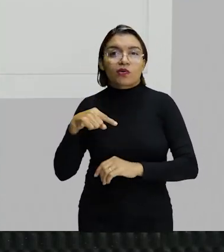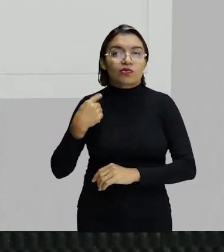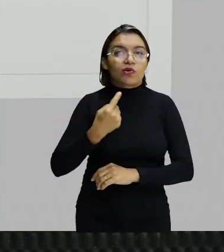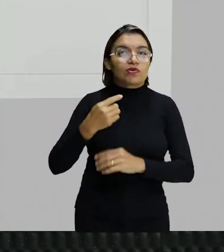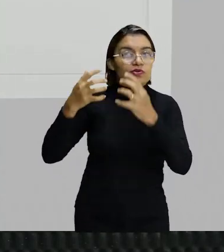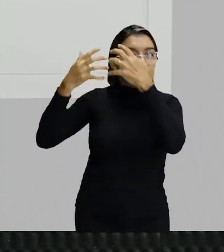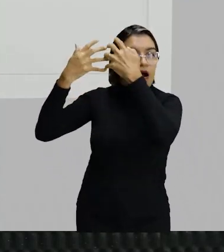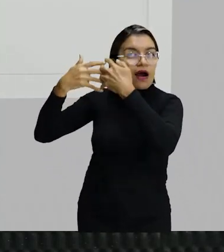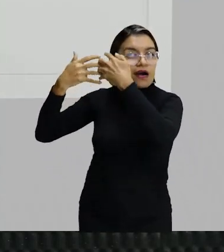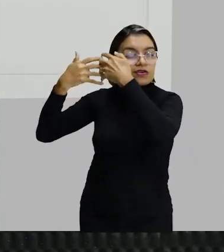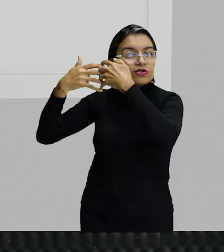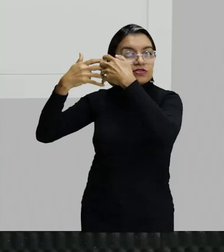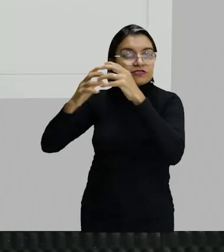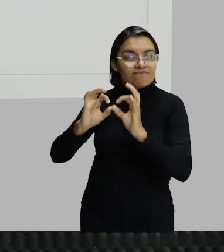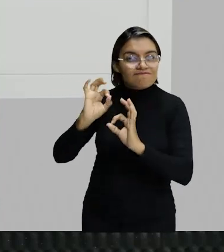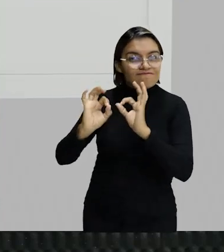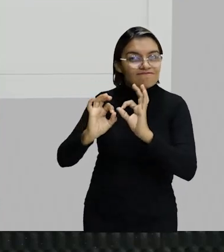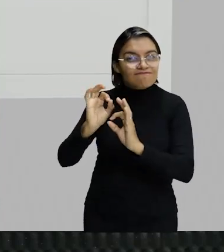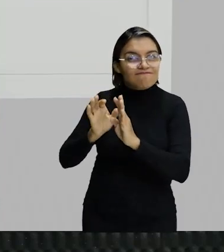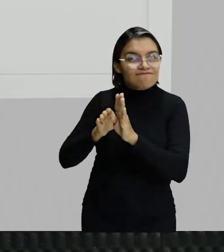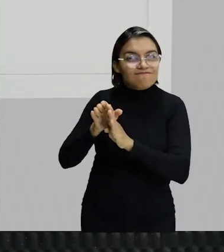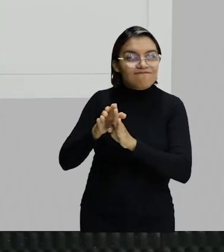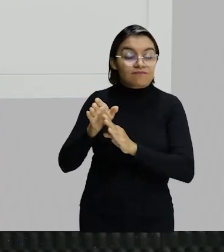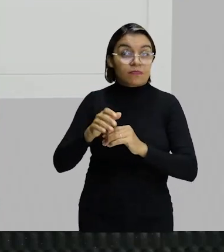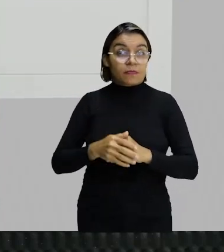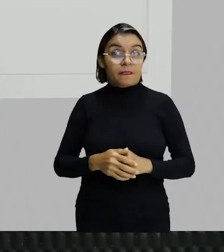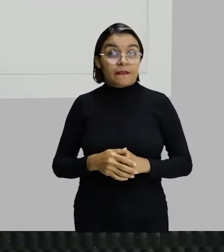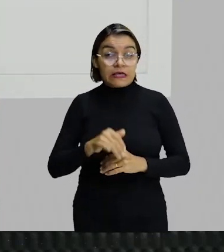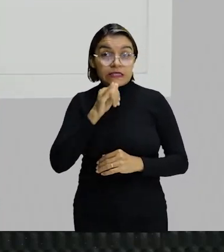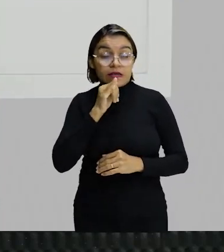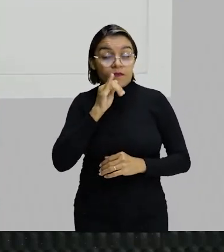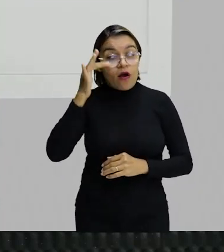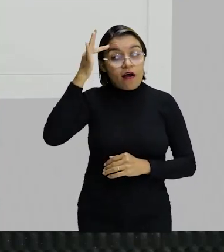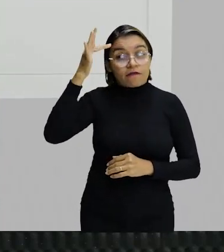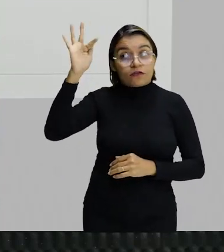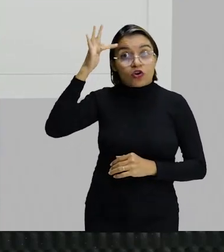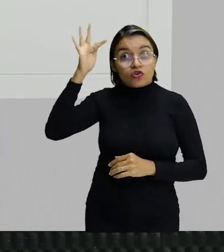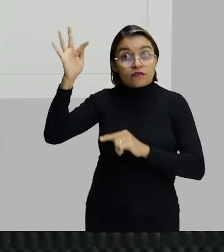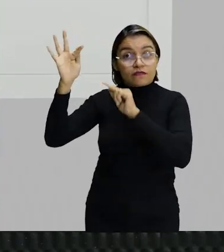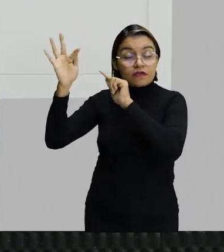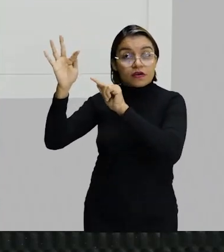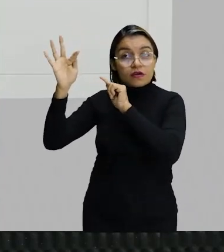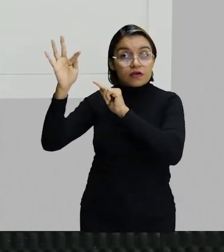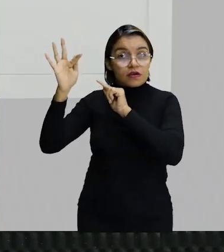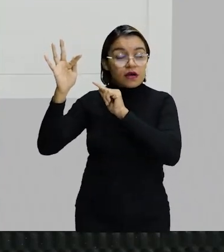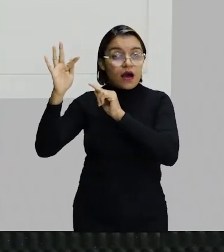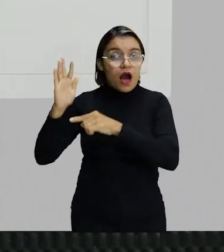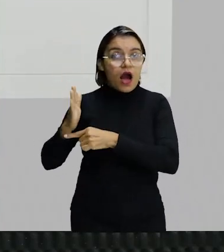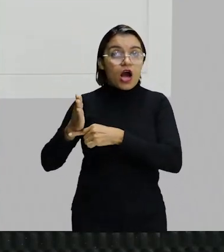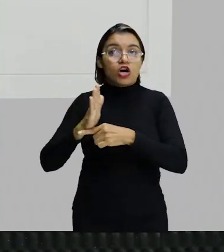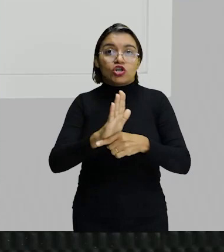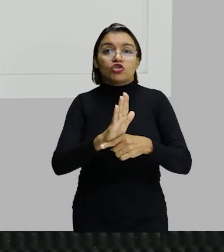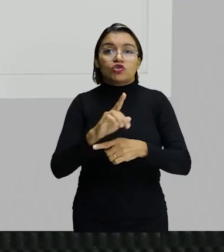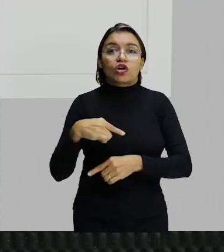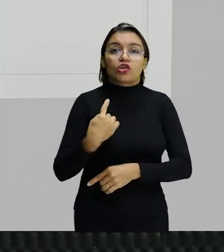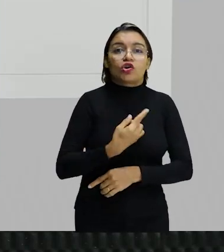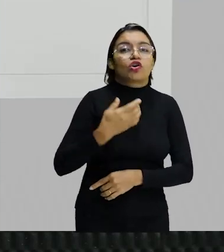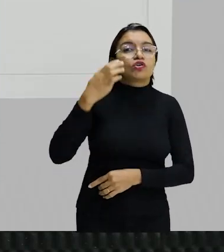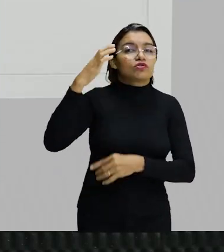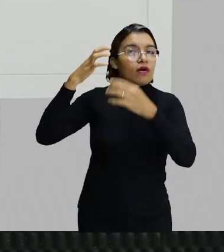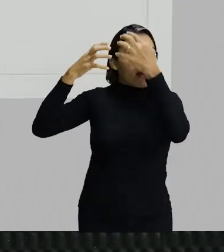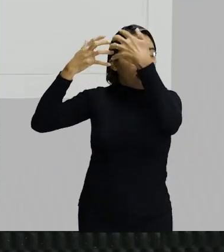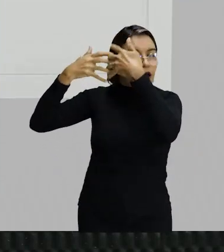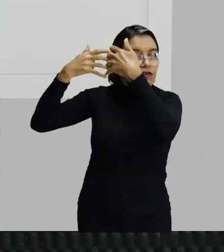da filosofia agorinha? A filosofia, ela contribui demais com a gente no nosso processo de reflexão, no nosso raciocínio